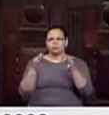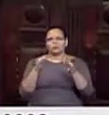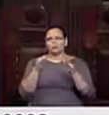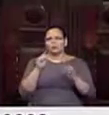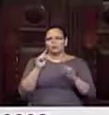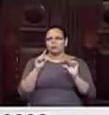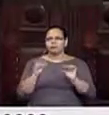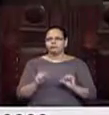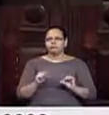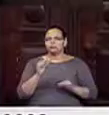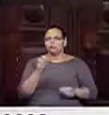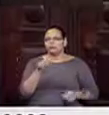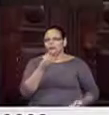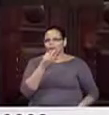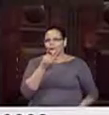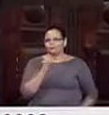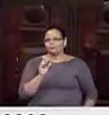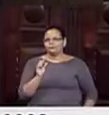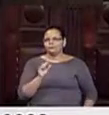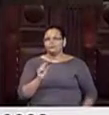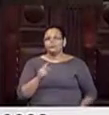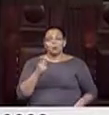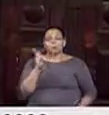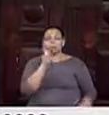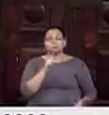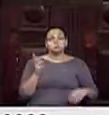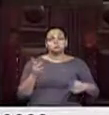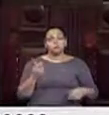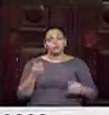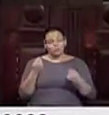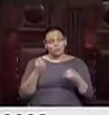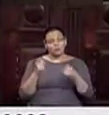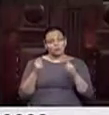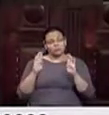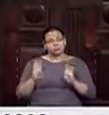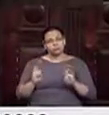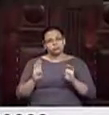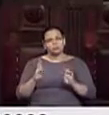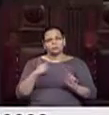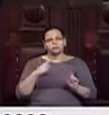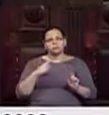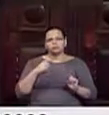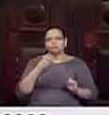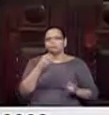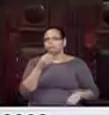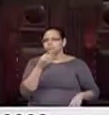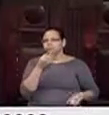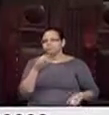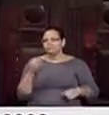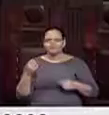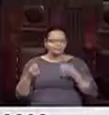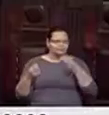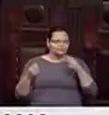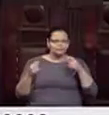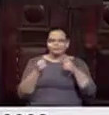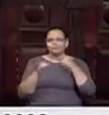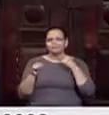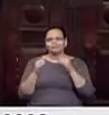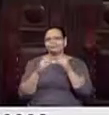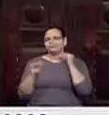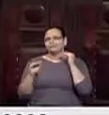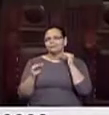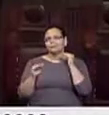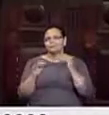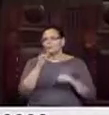danos e têm eficácia no tratamento. Temos divergências. Nesta casa, não são todos que apoiam, por